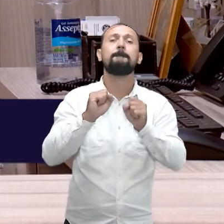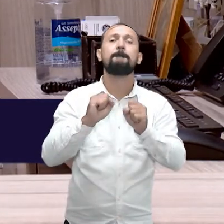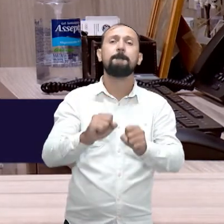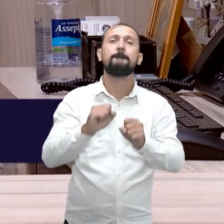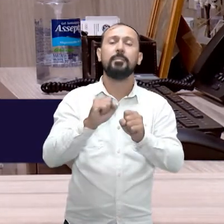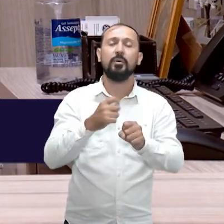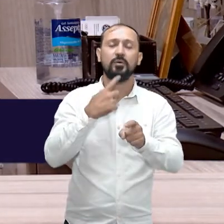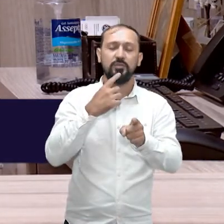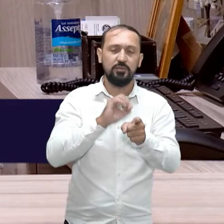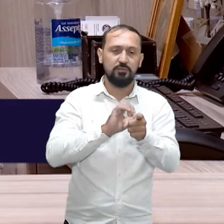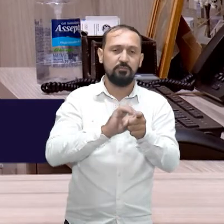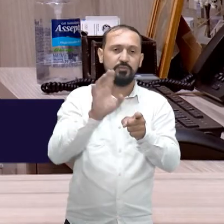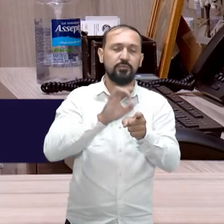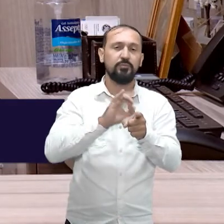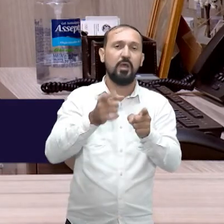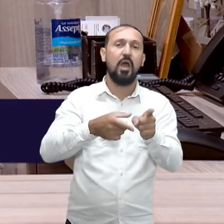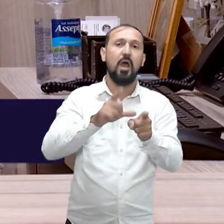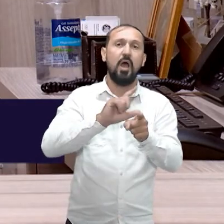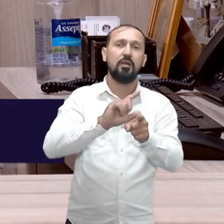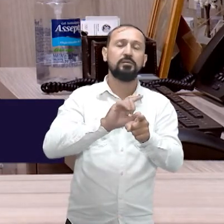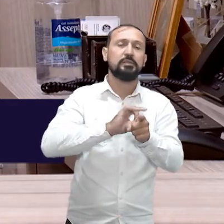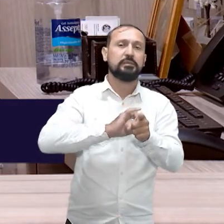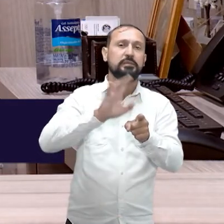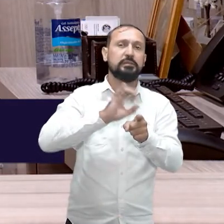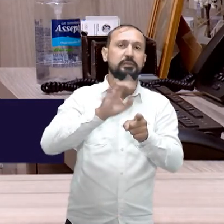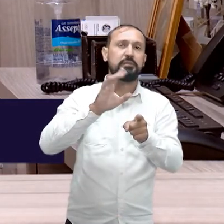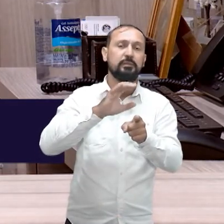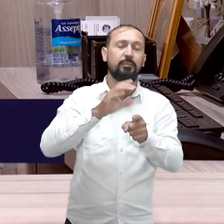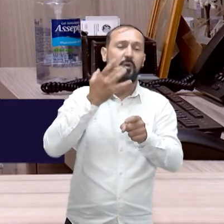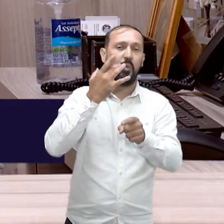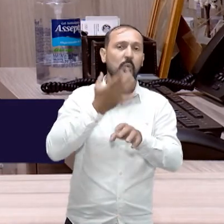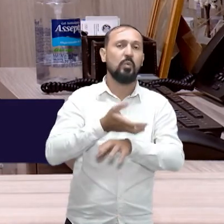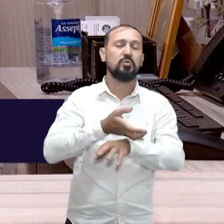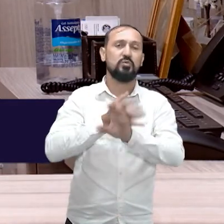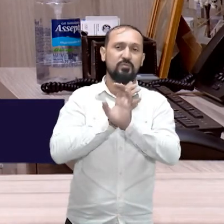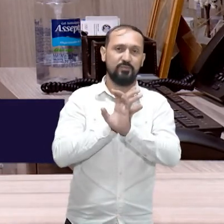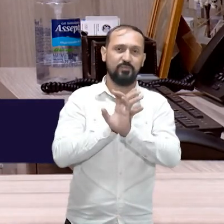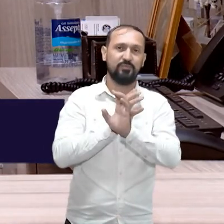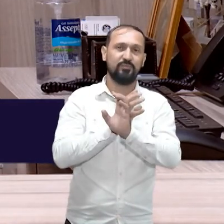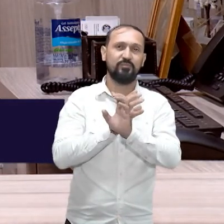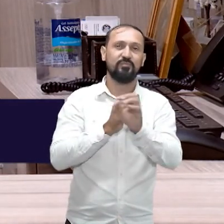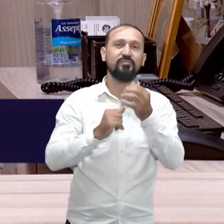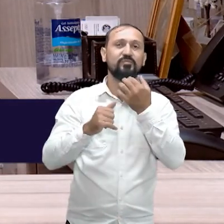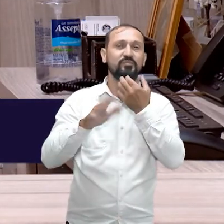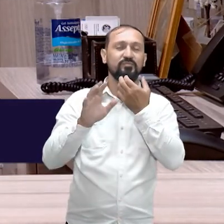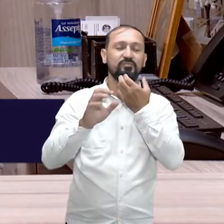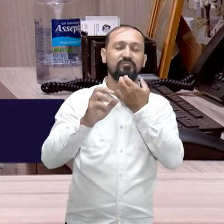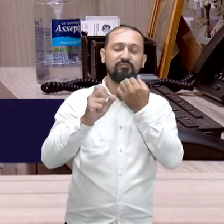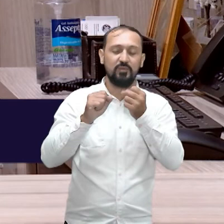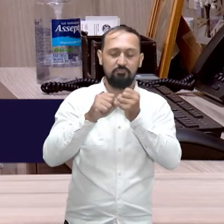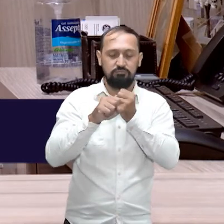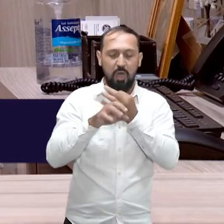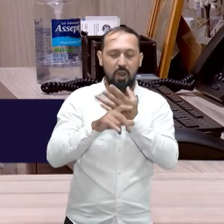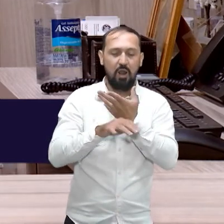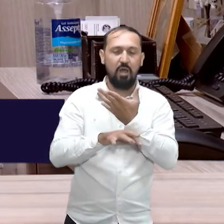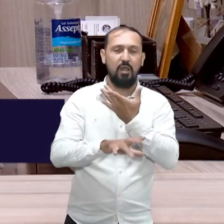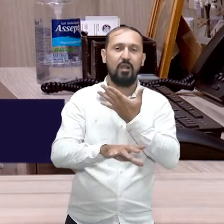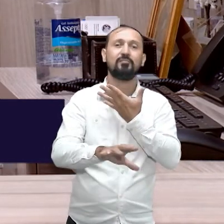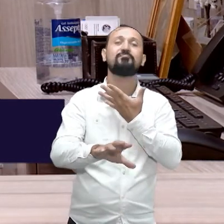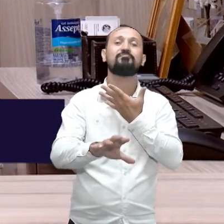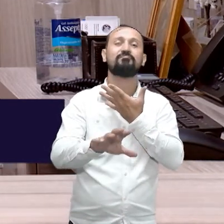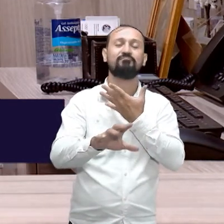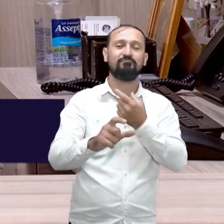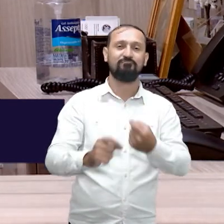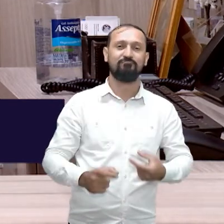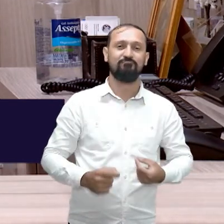o canalzinho da urina, ela pode mandar metástase antes de dar esse sintoma urinário para os ossos, que é o órgão de maior predileção